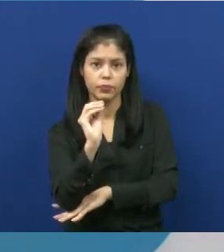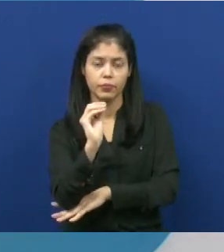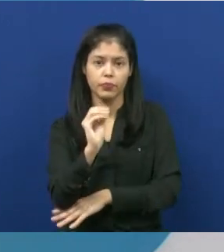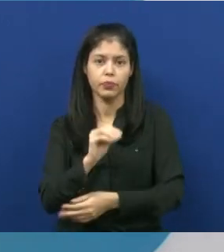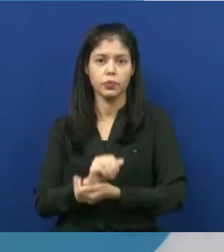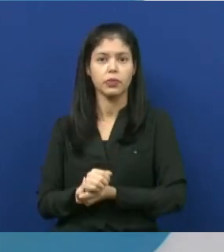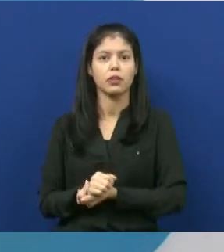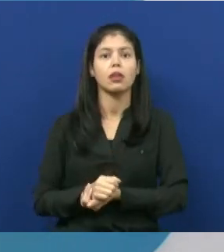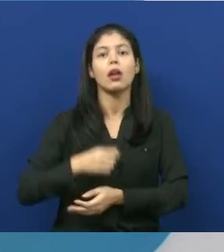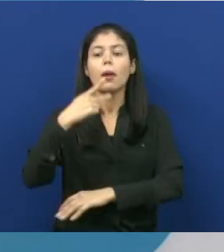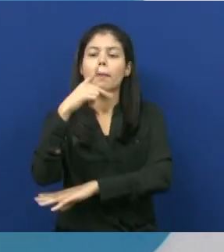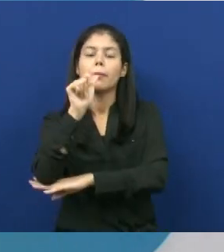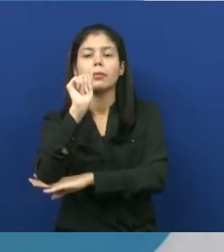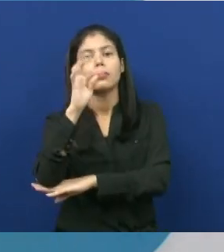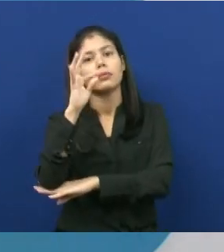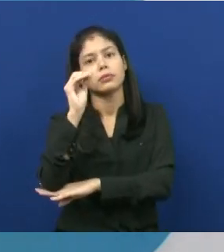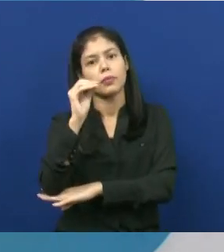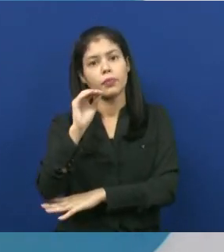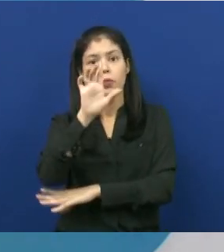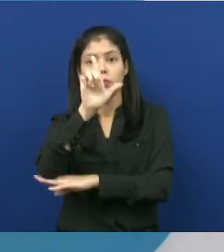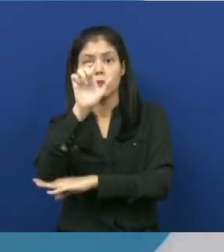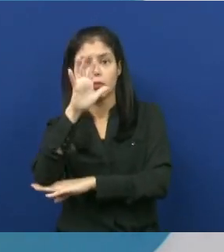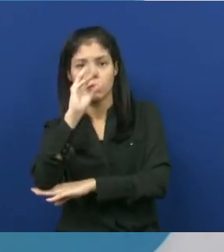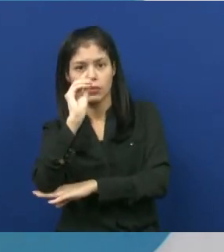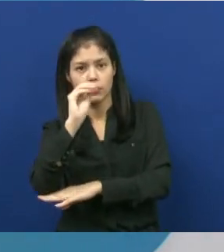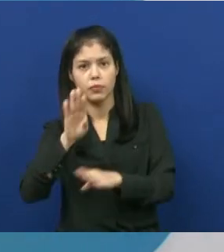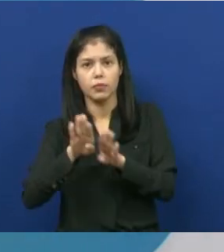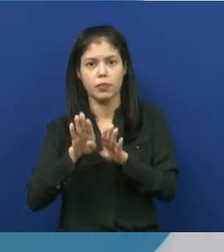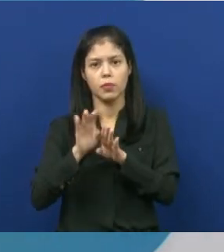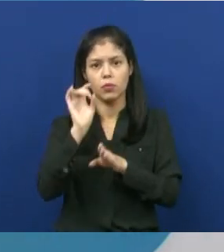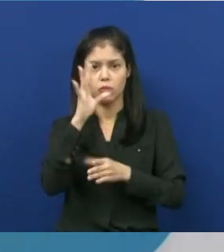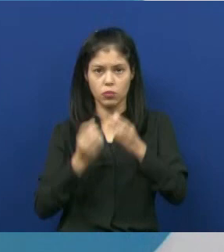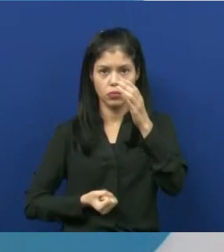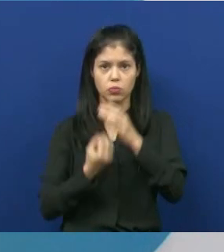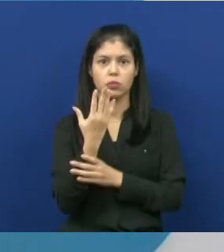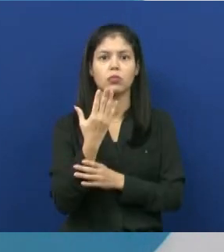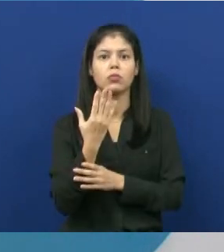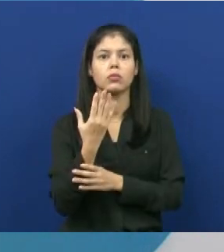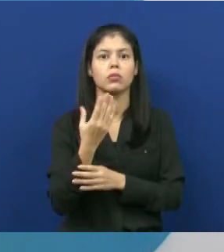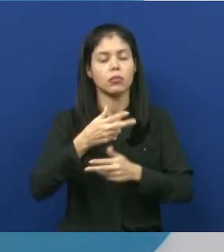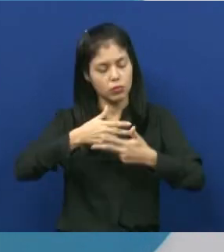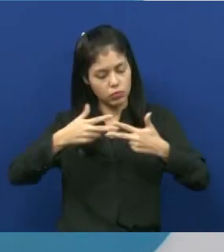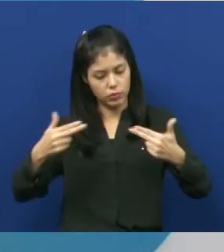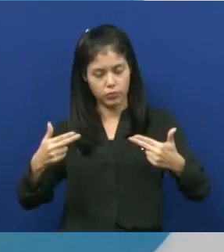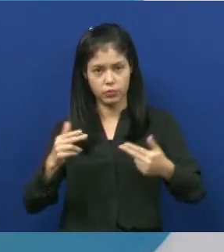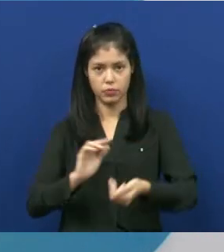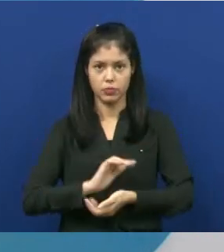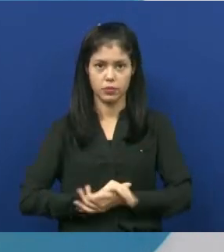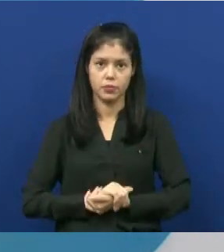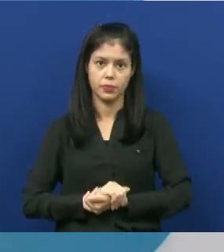Então, segundo Platão, o belo existe objetivamente nas coisas.